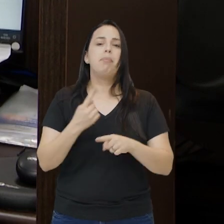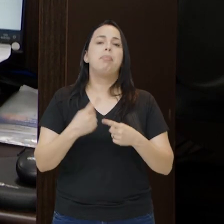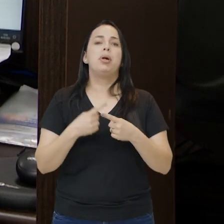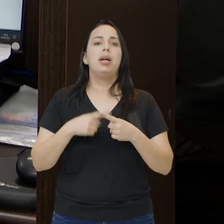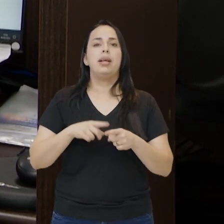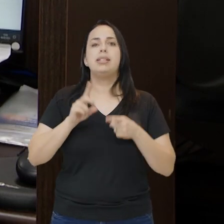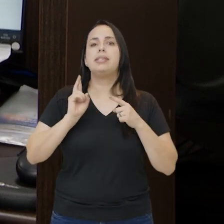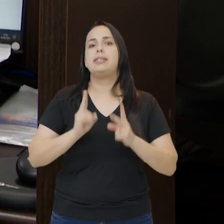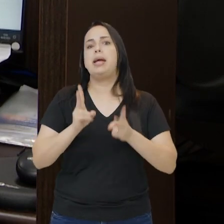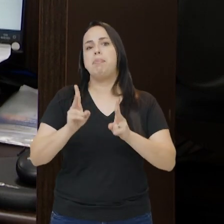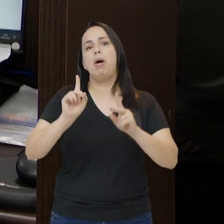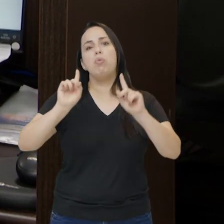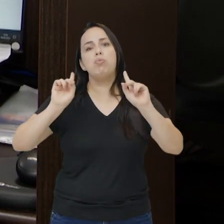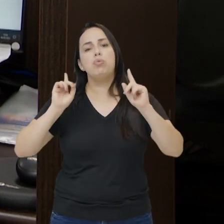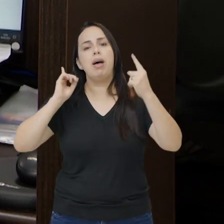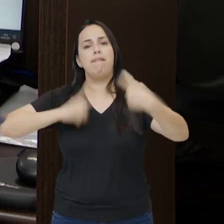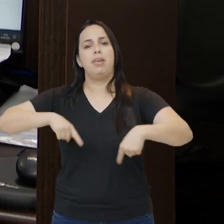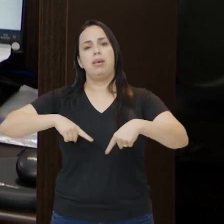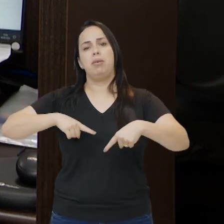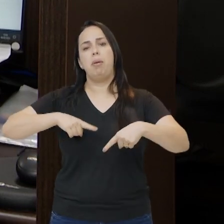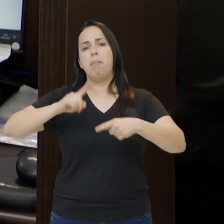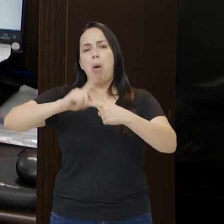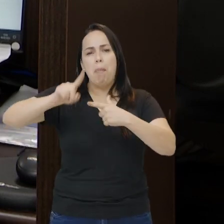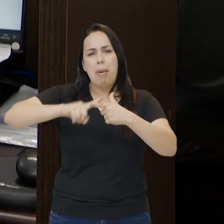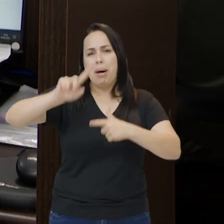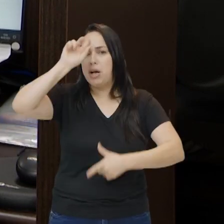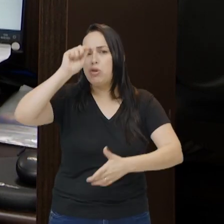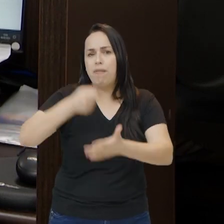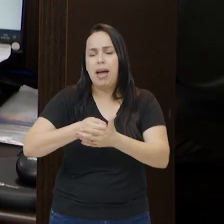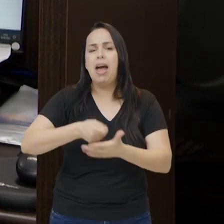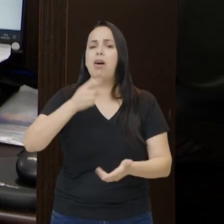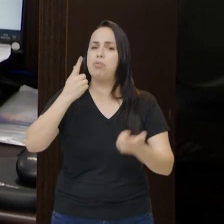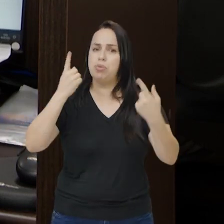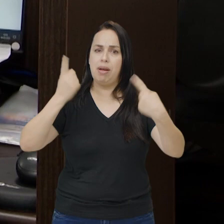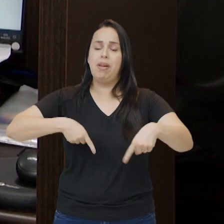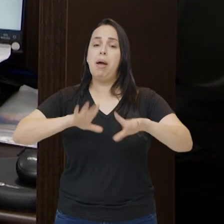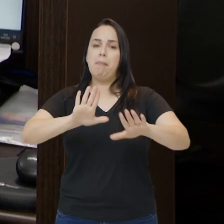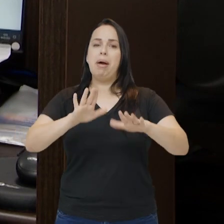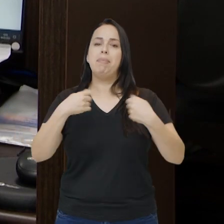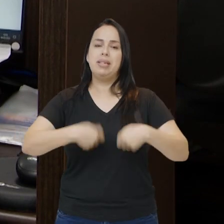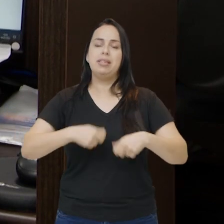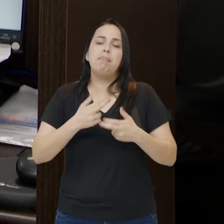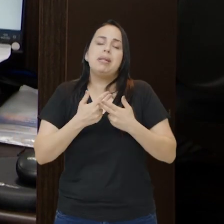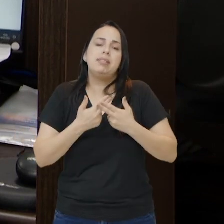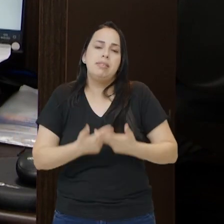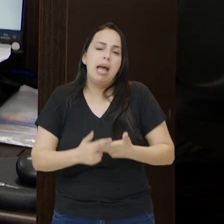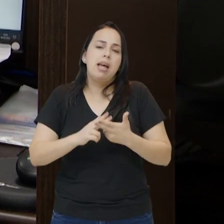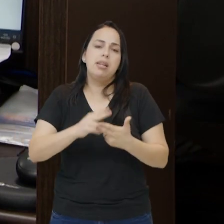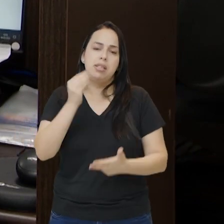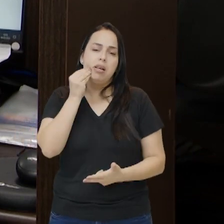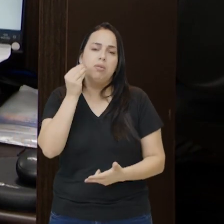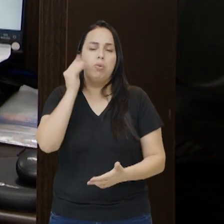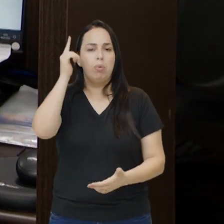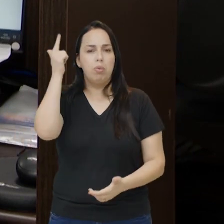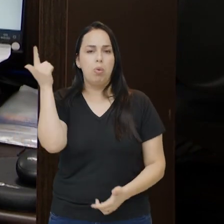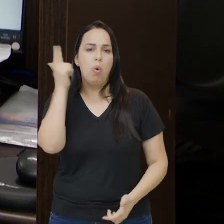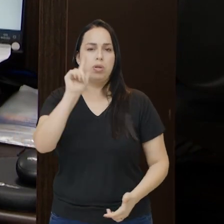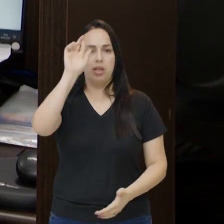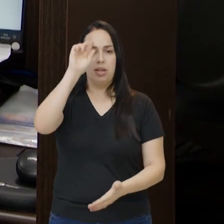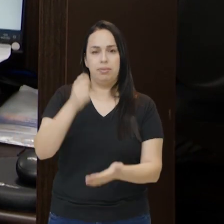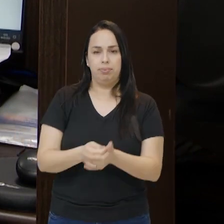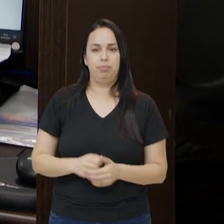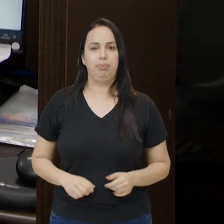sempre sendo desafiado a resolver problemas que você não está contando com eles. Então, acredito que é importante ter